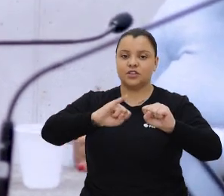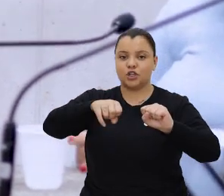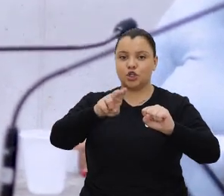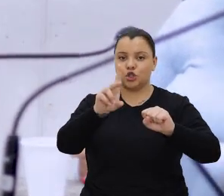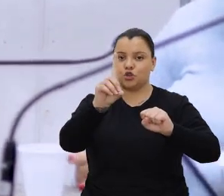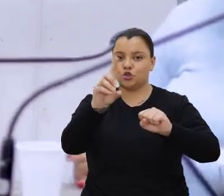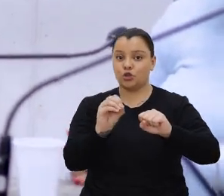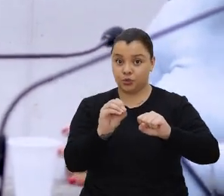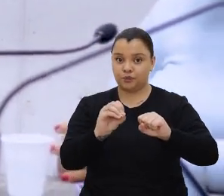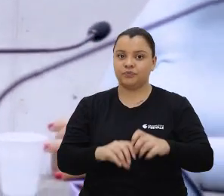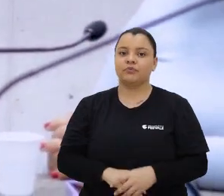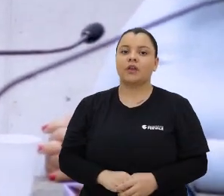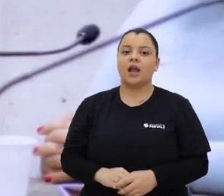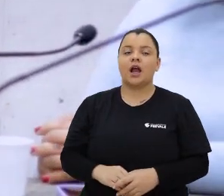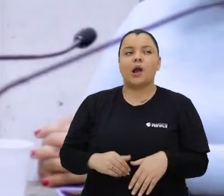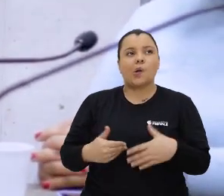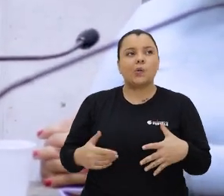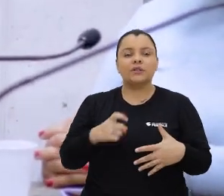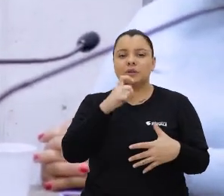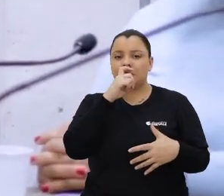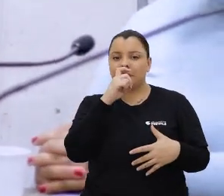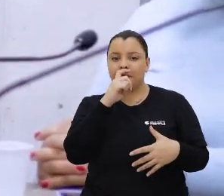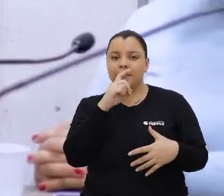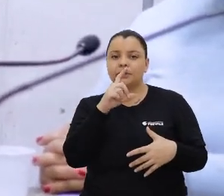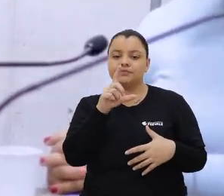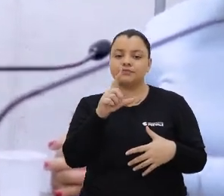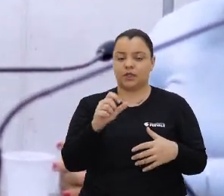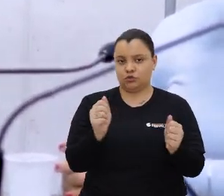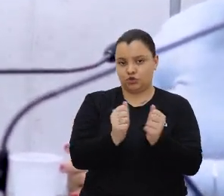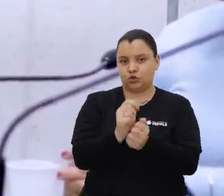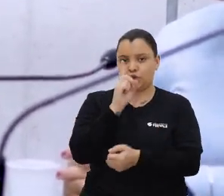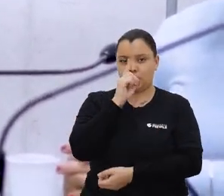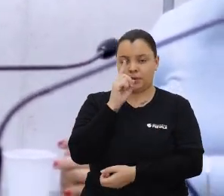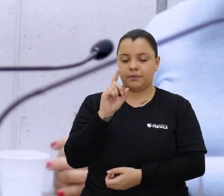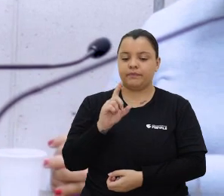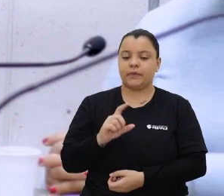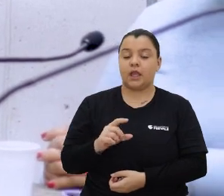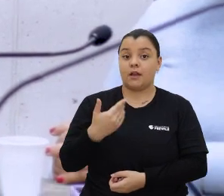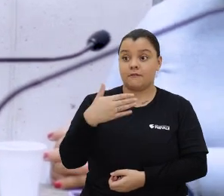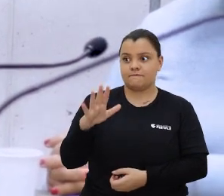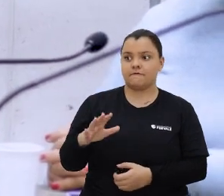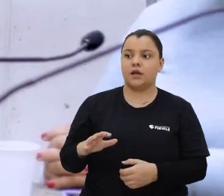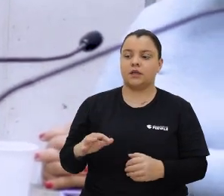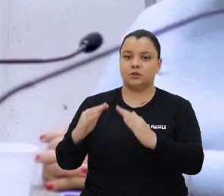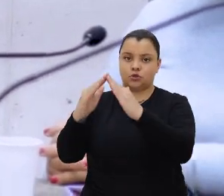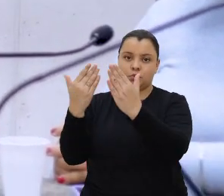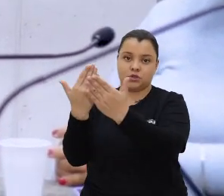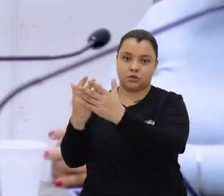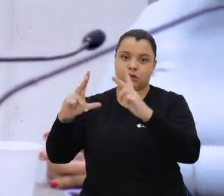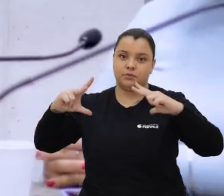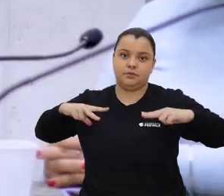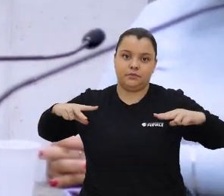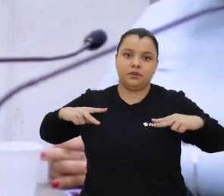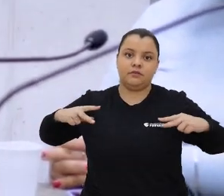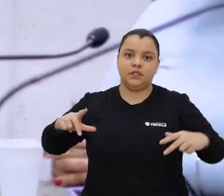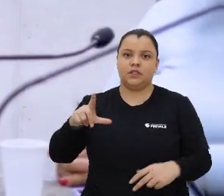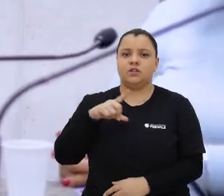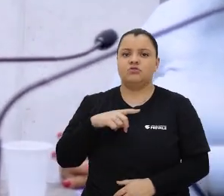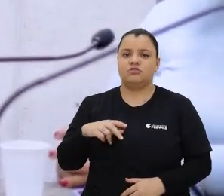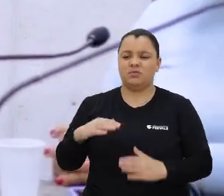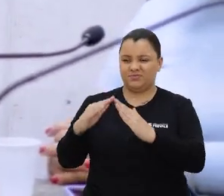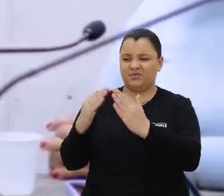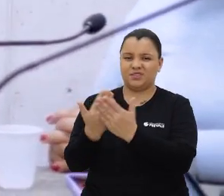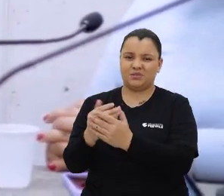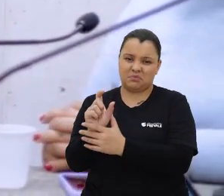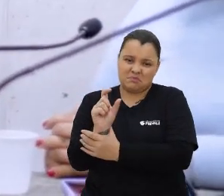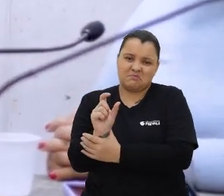quê? Quando meu pai decide, junto com a minha mãe, de colocar eu e os meus irmãos num colégio particular, que era o Nossa Senhora de Lourdes, um colégio pequeno, de